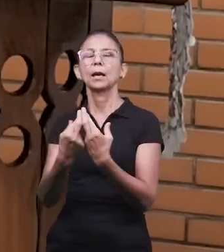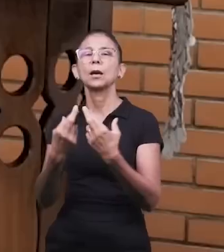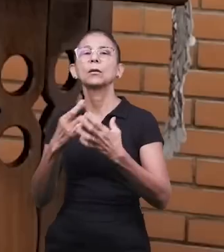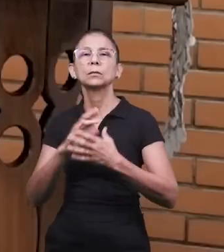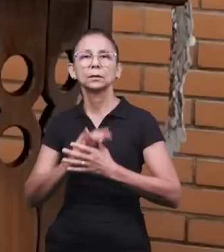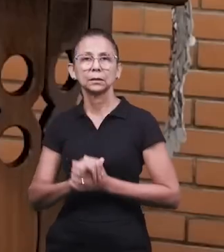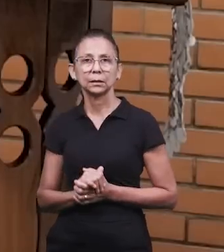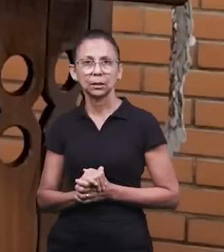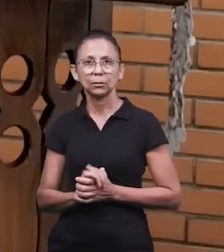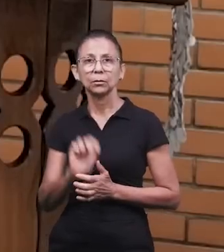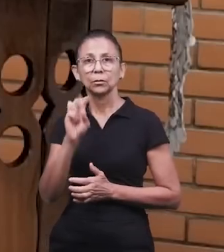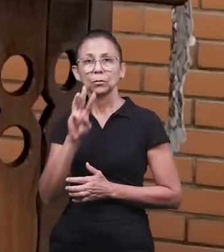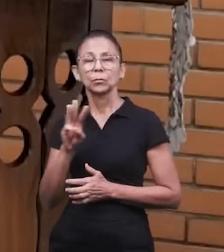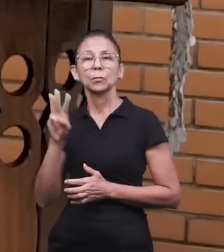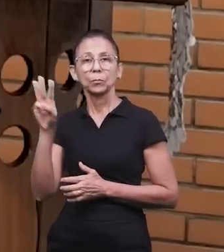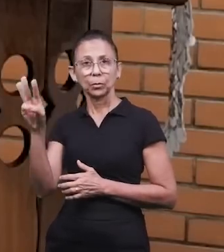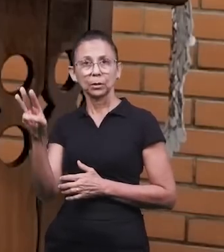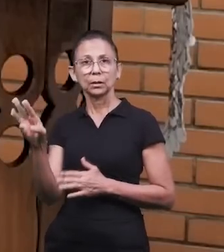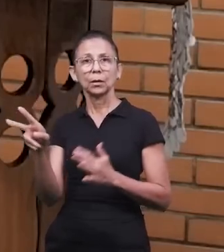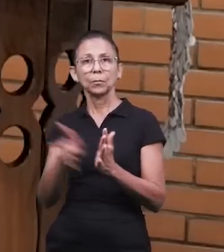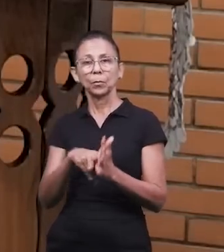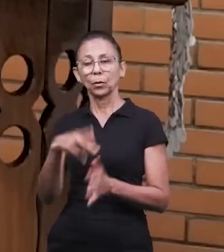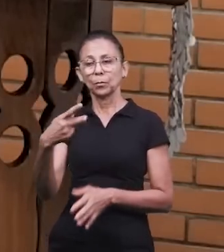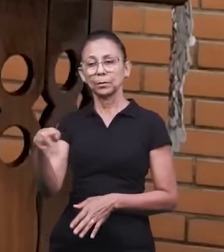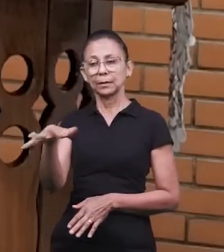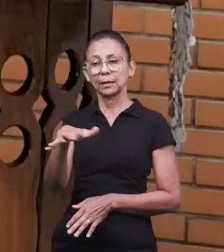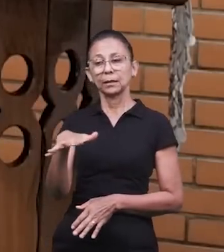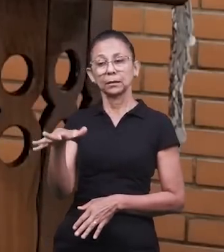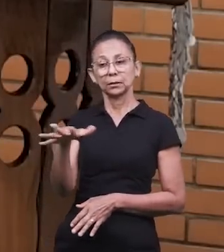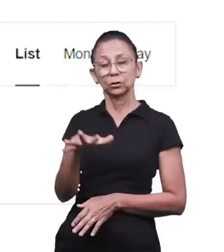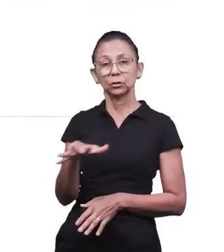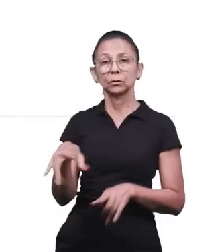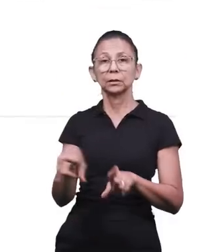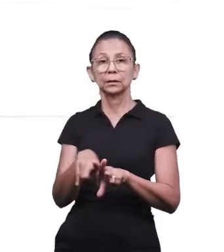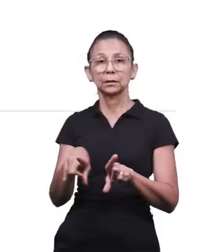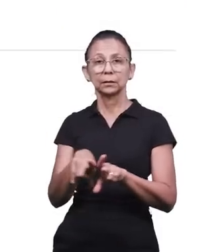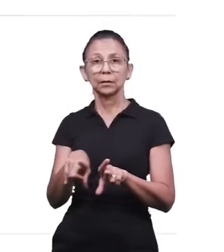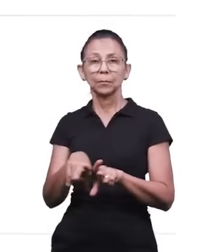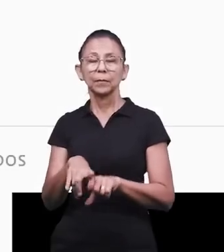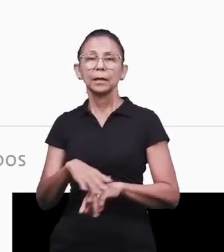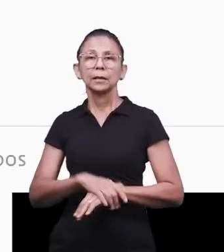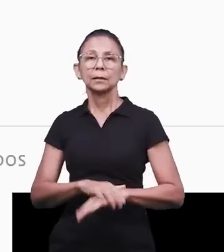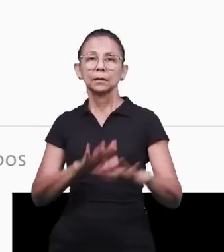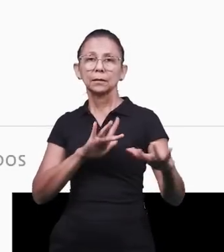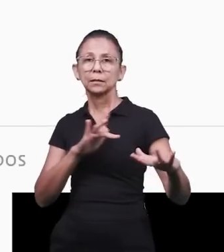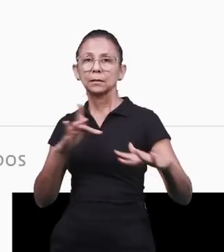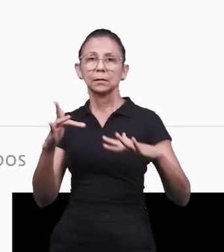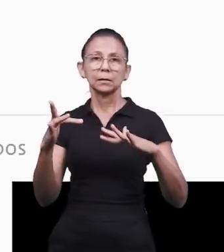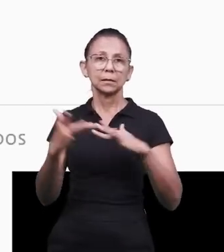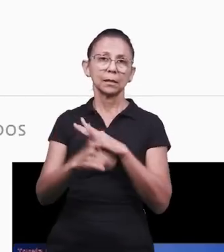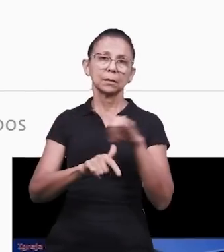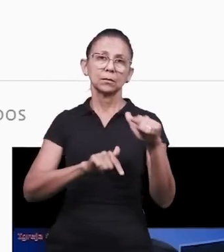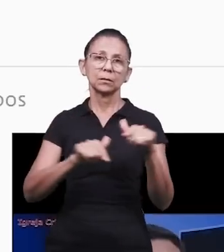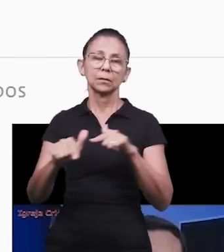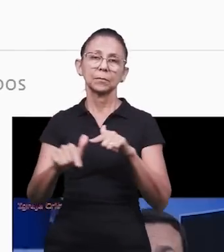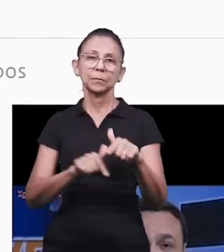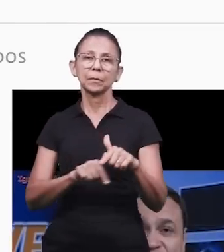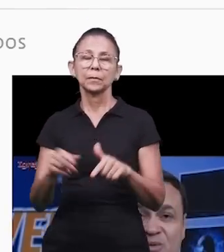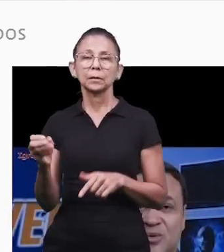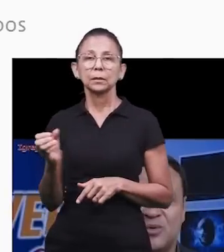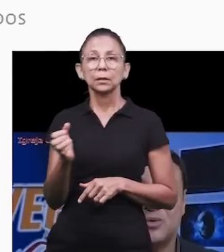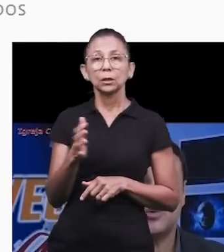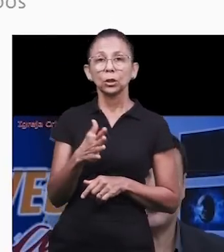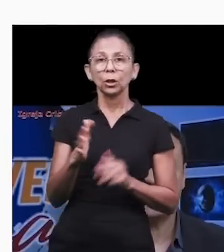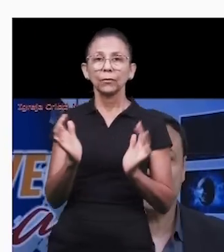portal regional aqui do estado de Sergipe, que faz parte também das plataformas de trabalho da